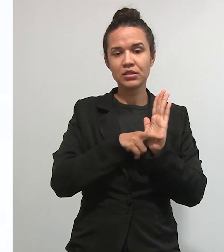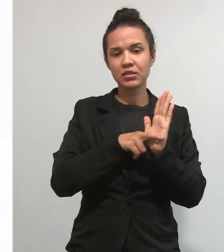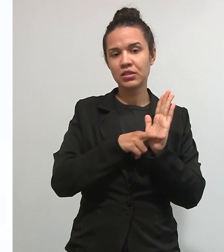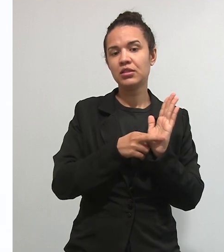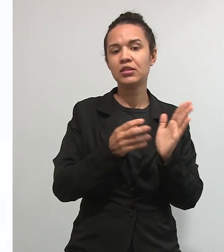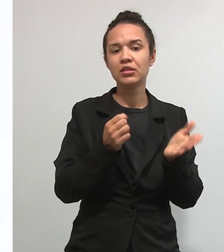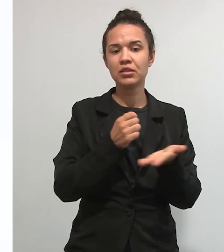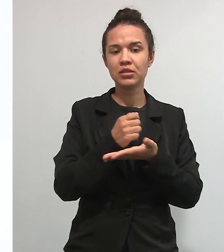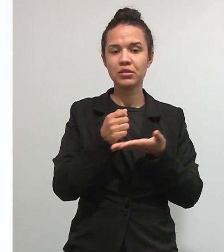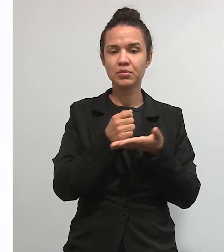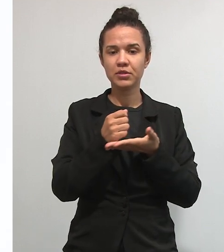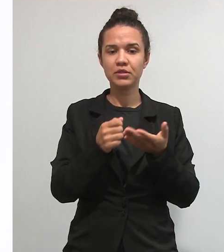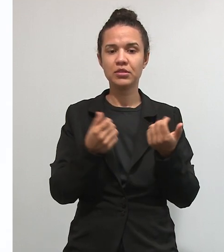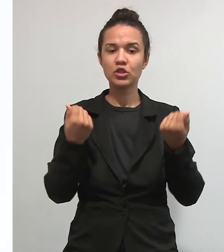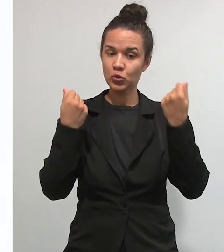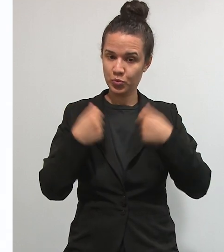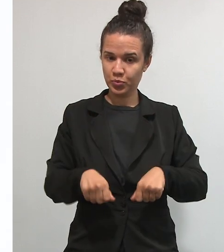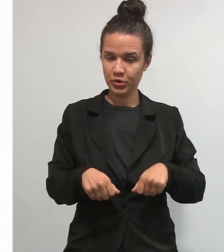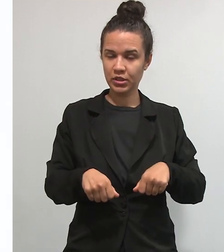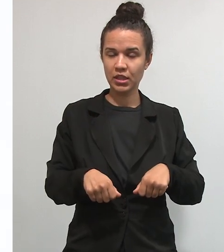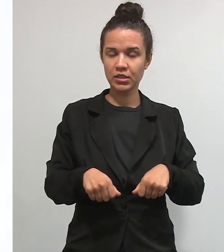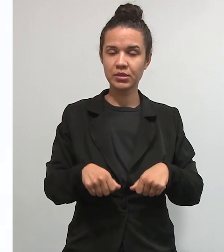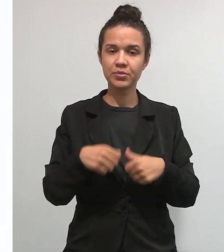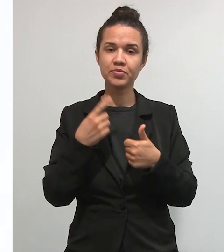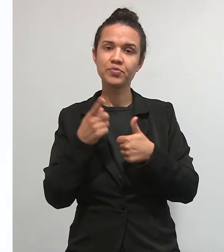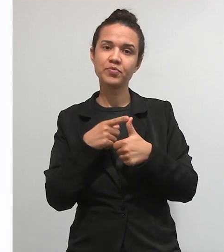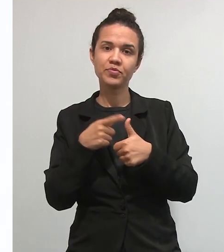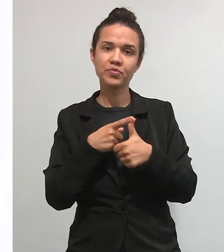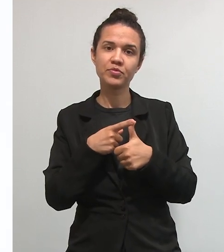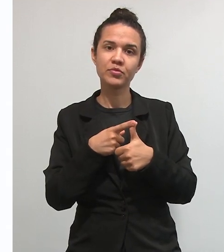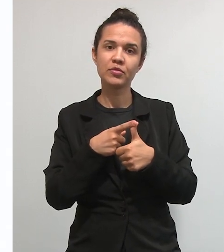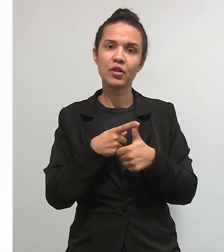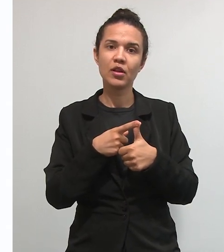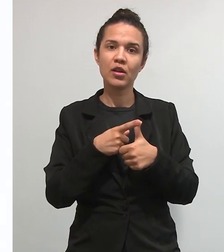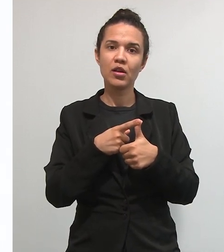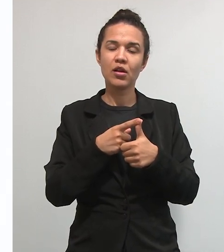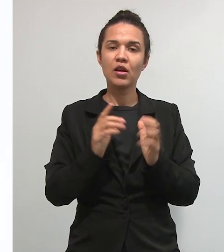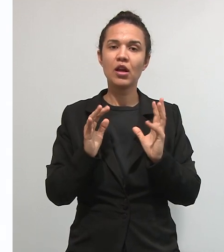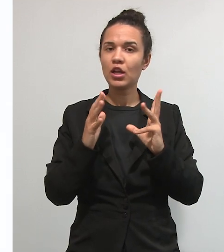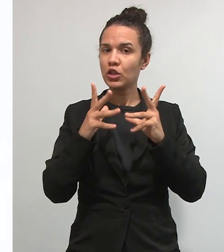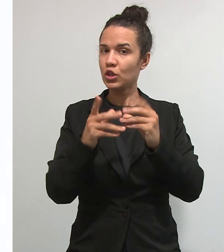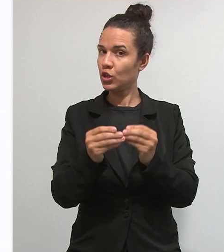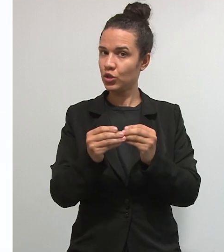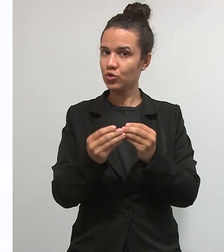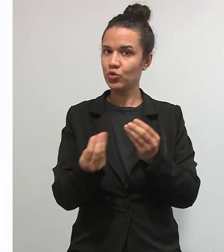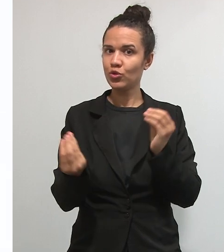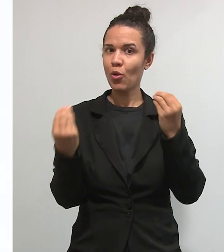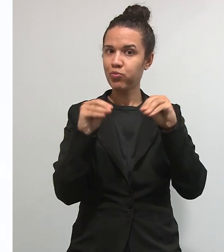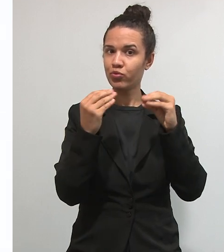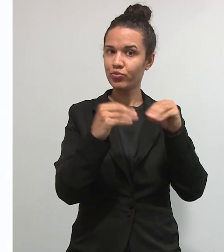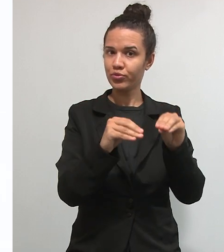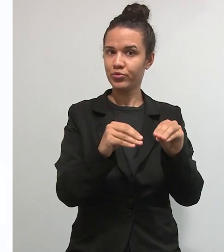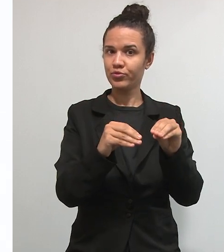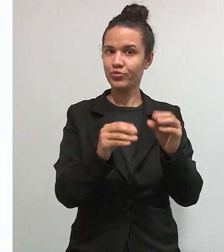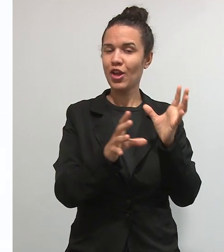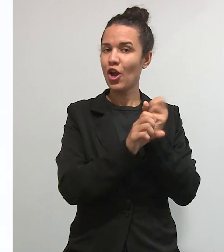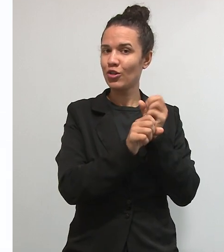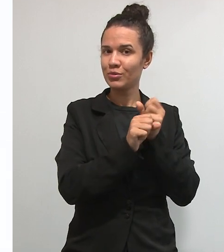de competência, ele é integralmente aplicado à contabilidade pública, só que no